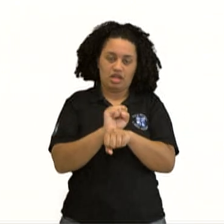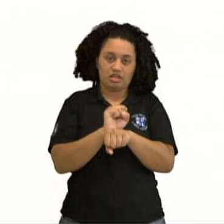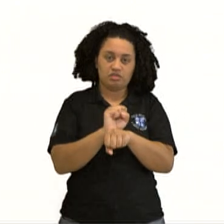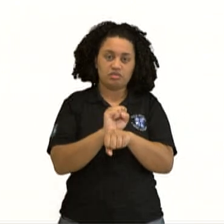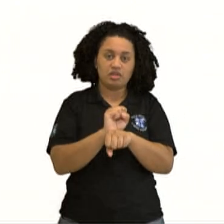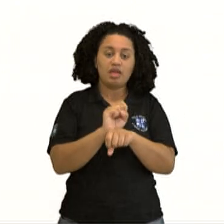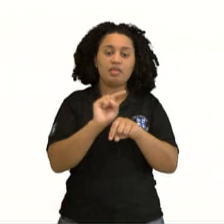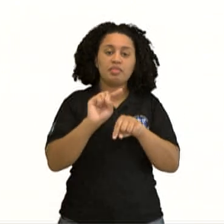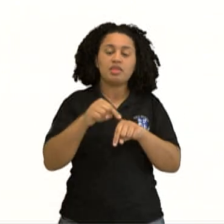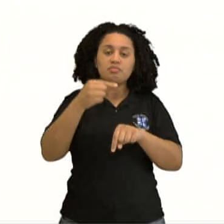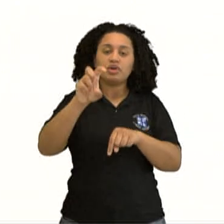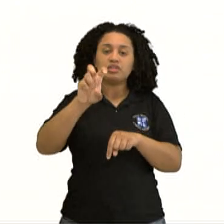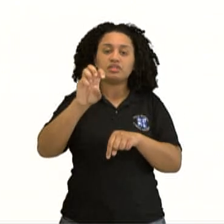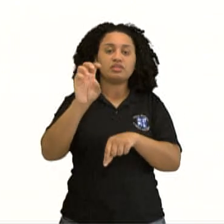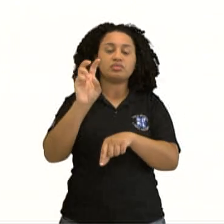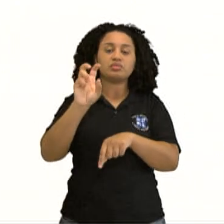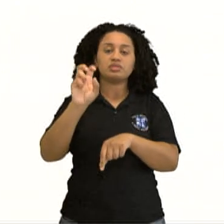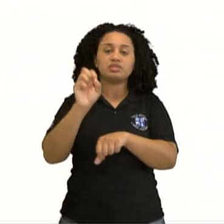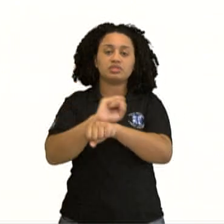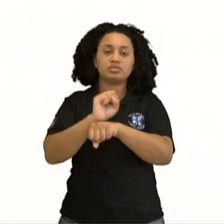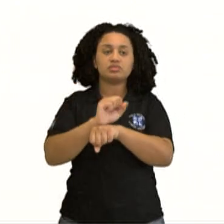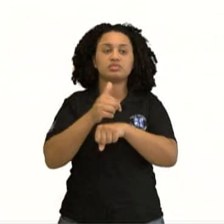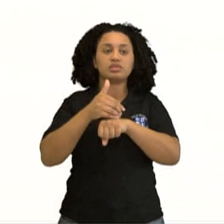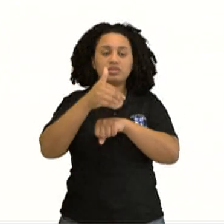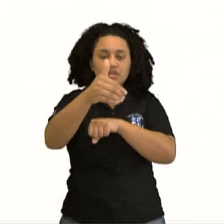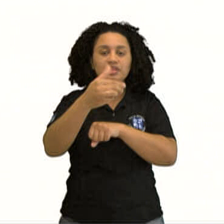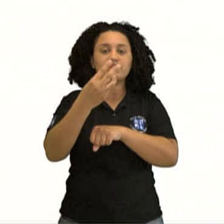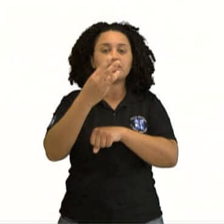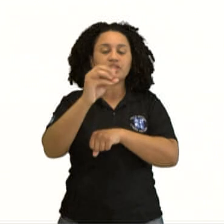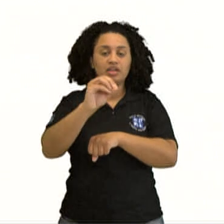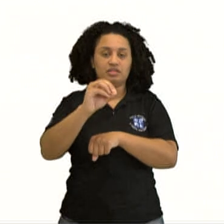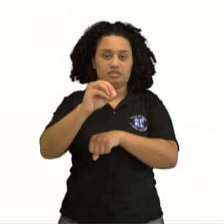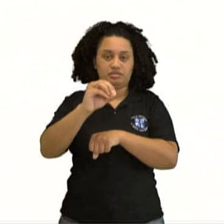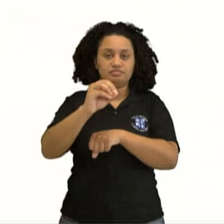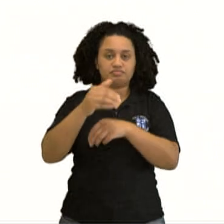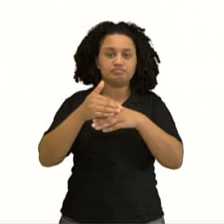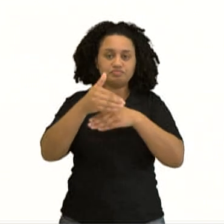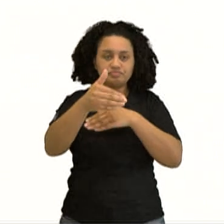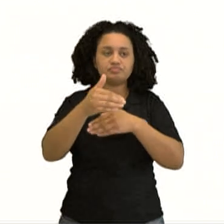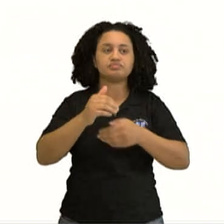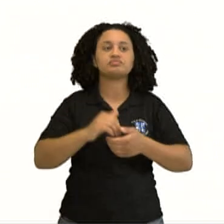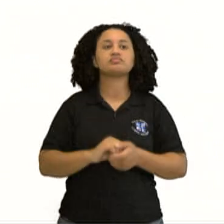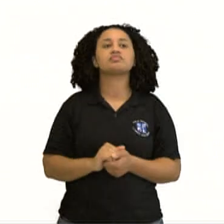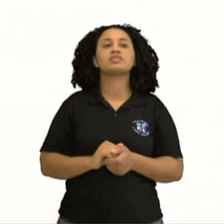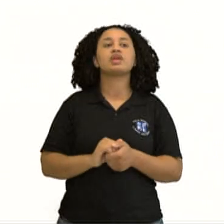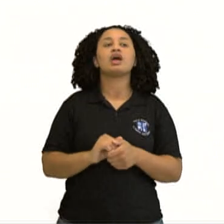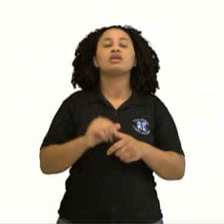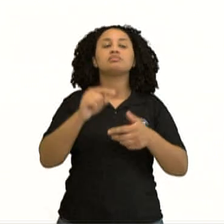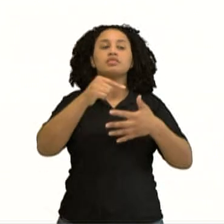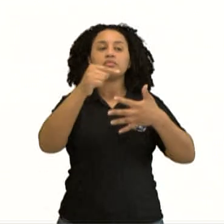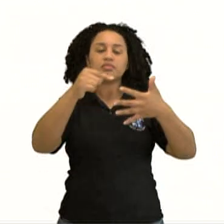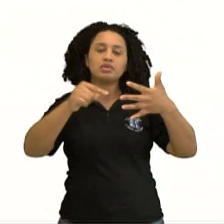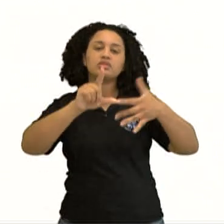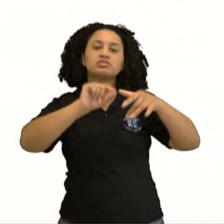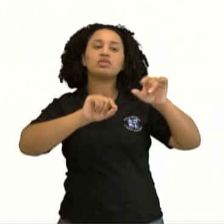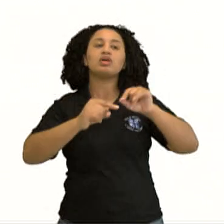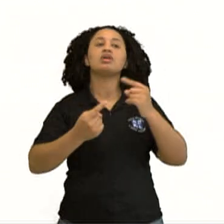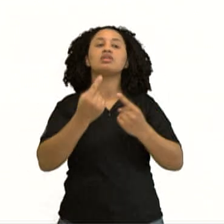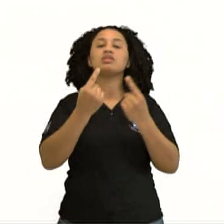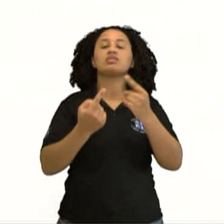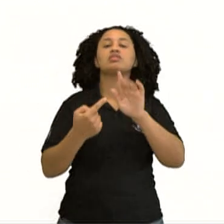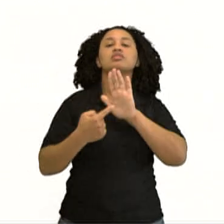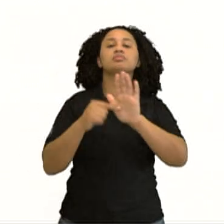e depois de 5 segundos ele ganhou 30 metros por segundo. Acelera a alternativa que indica corretamente